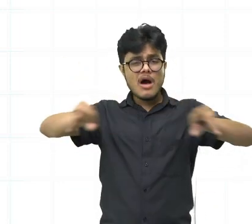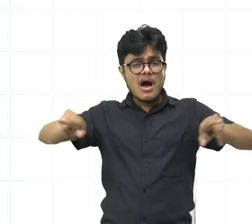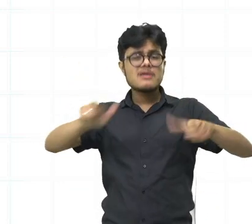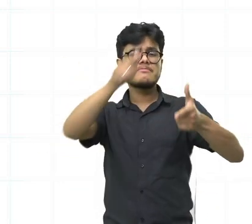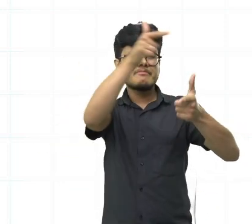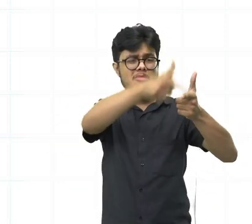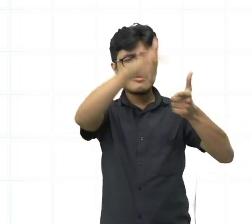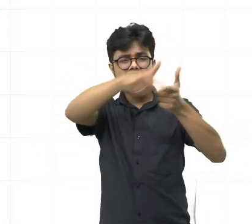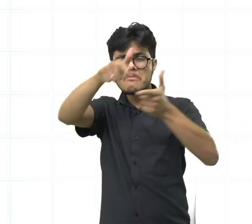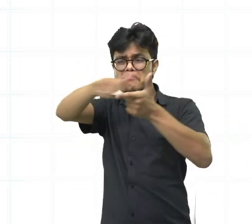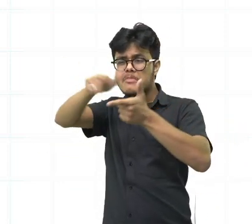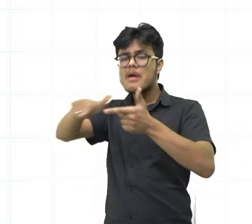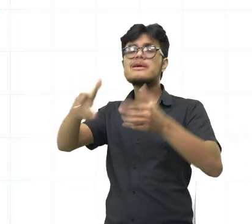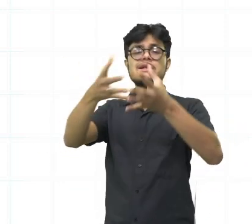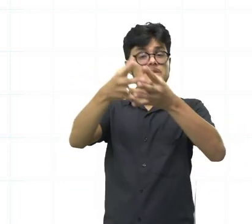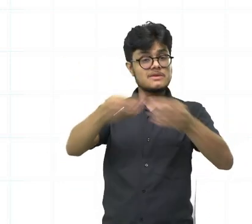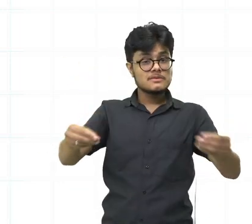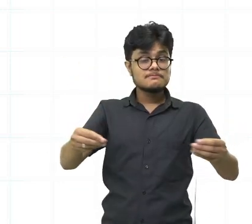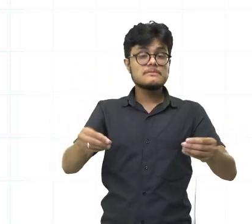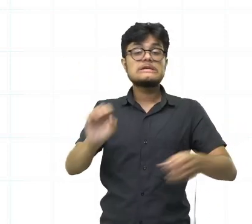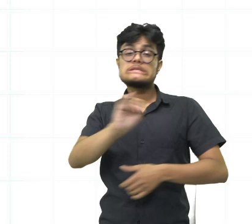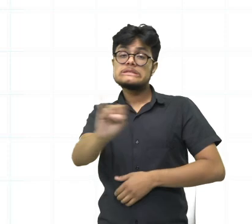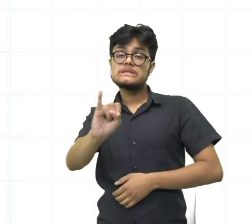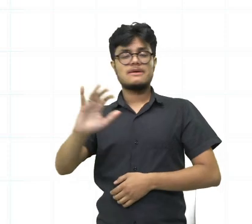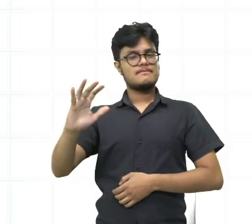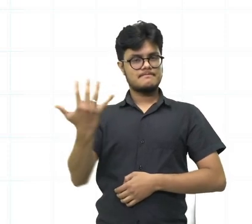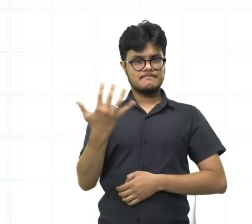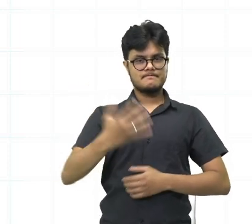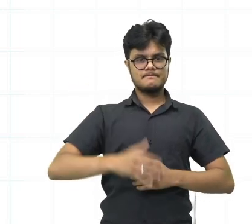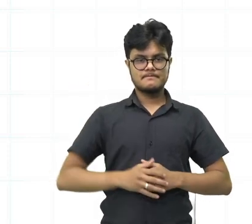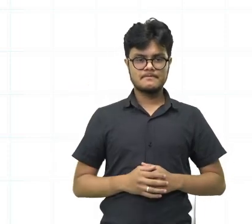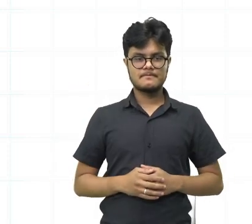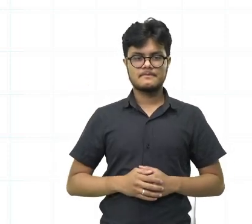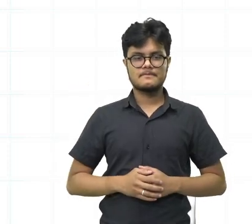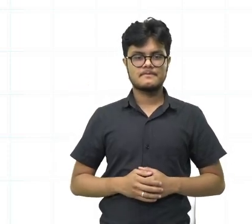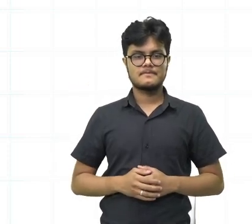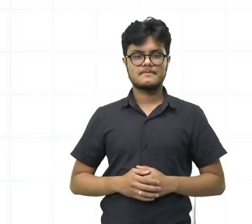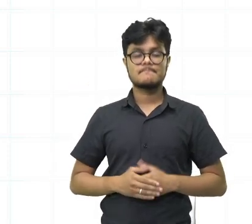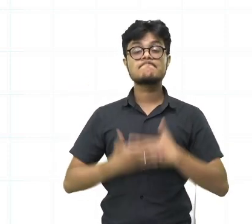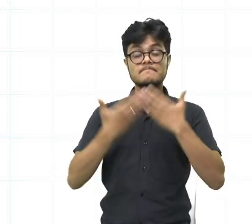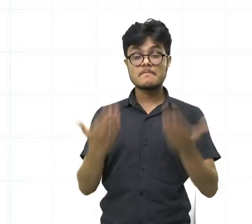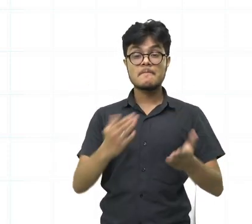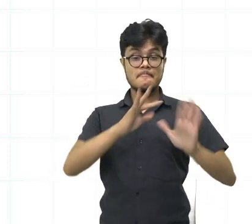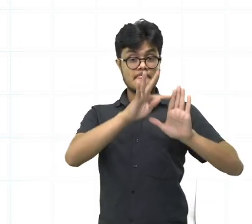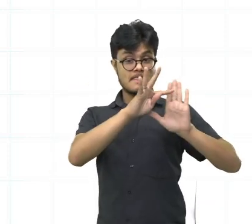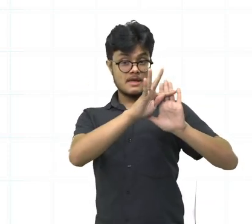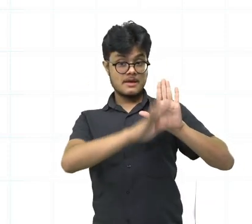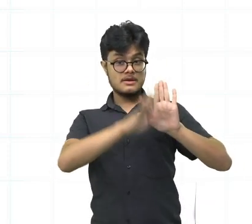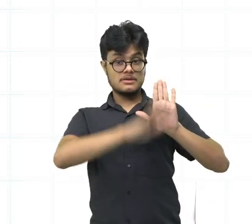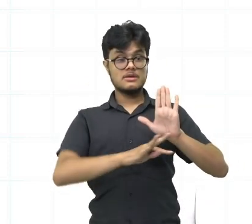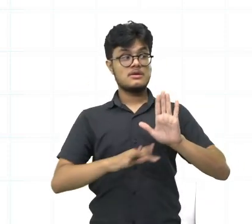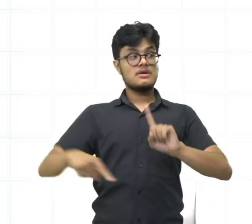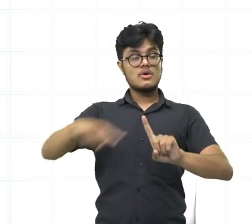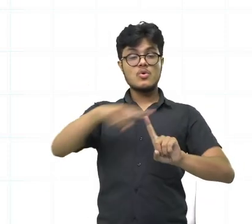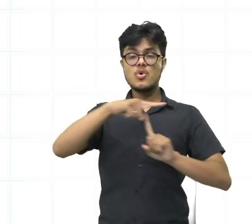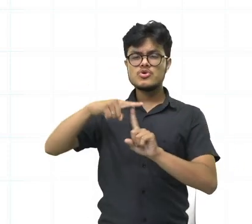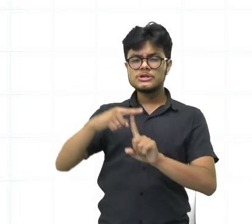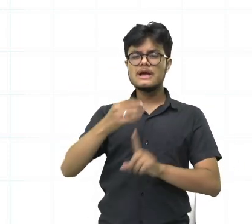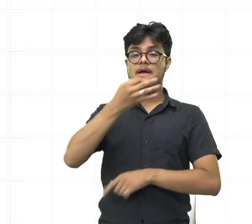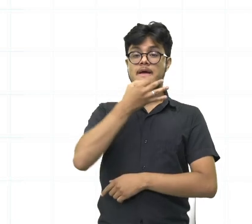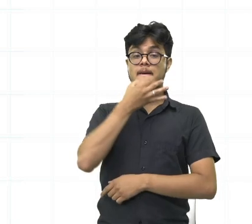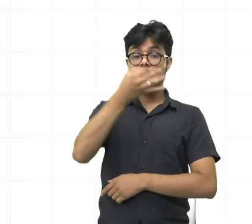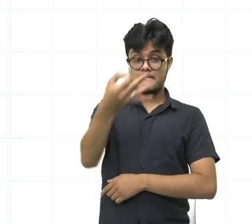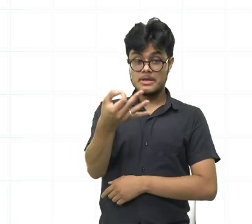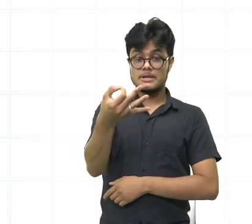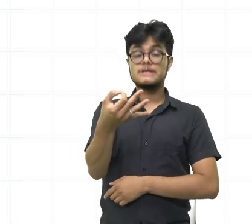são responsáveis pelo ocorrido. É um texto de predominância do